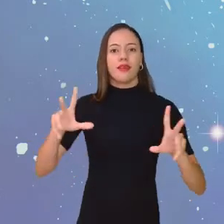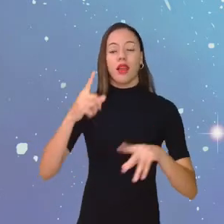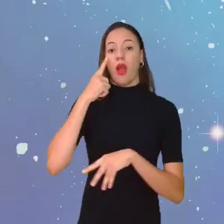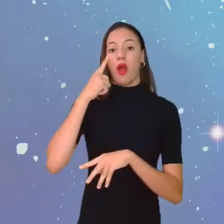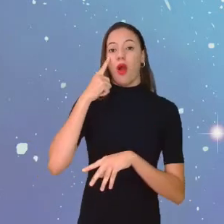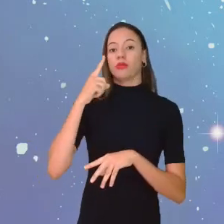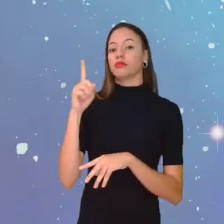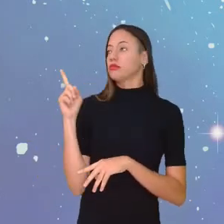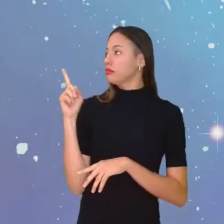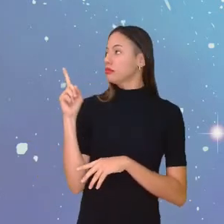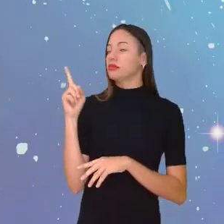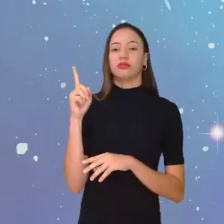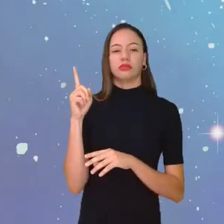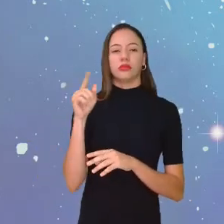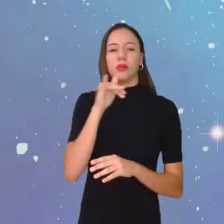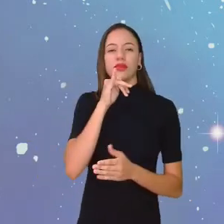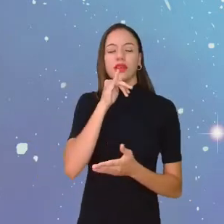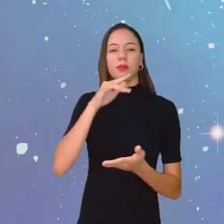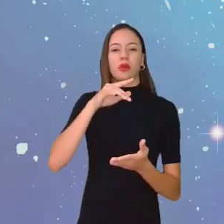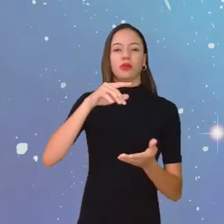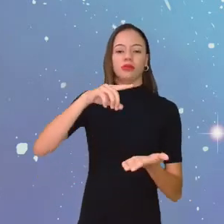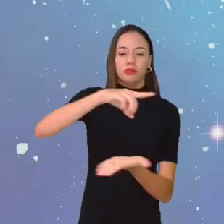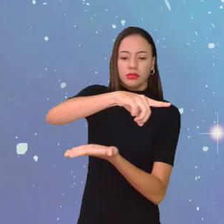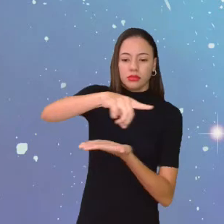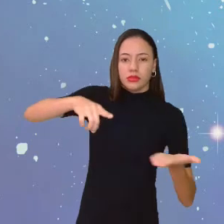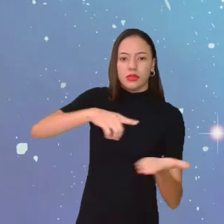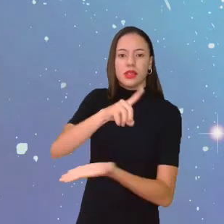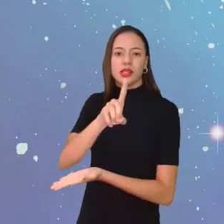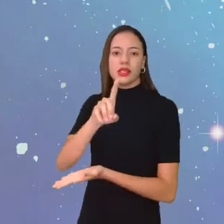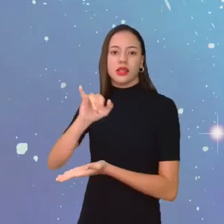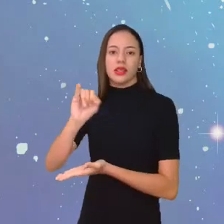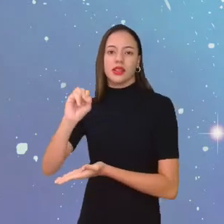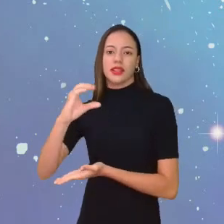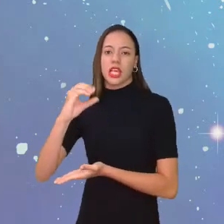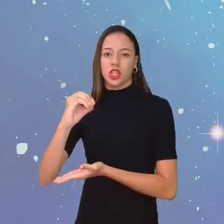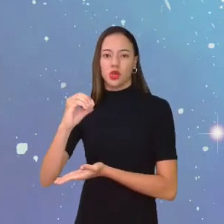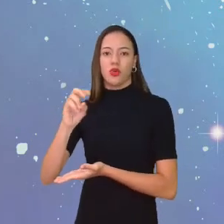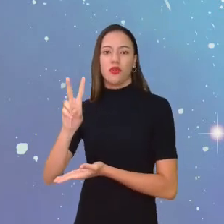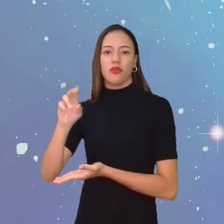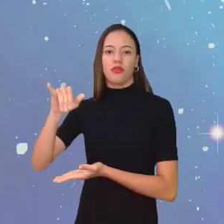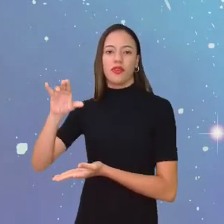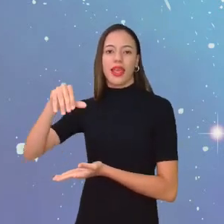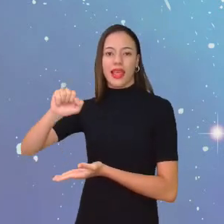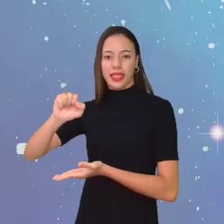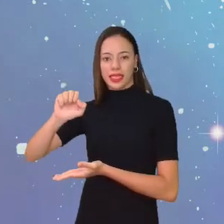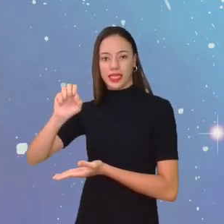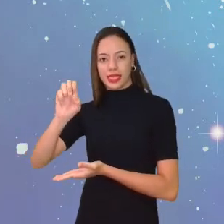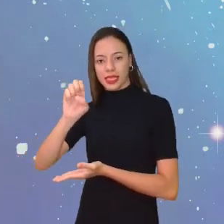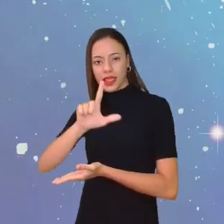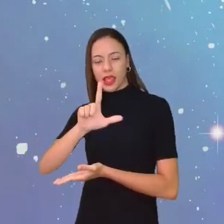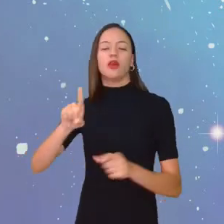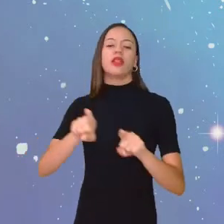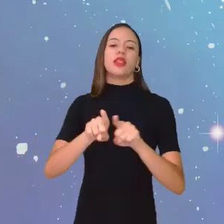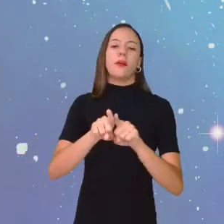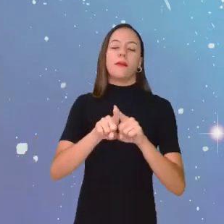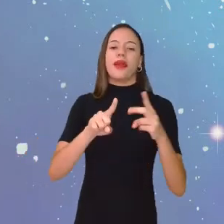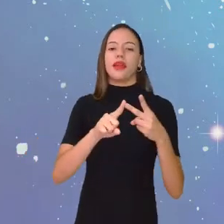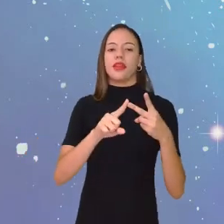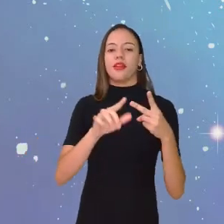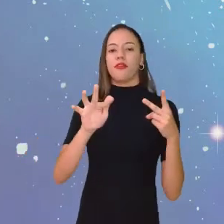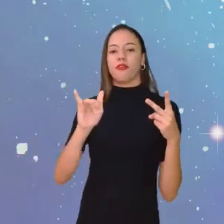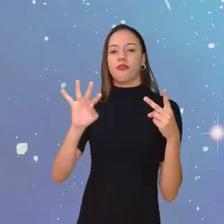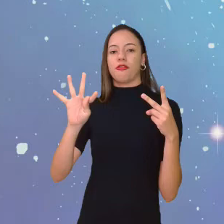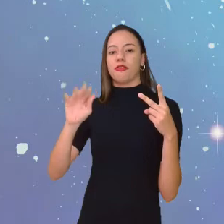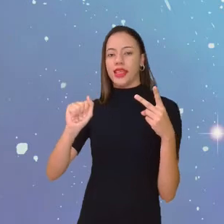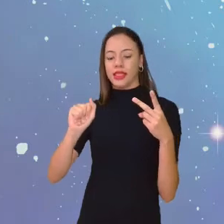tipo o disco de vinil, aquela fita chamada fita cassete, aí depois passa para o CD,